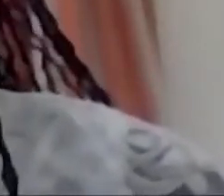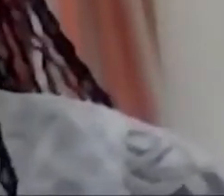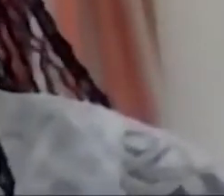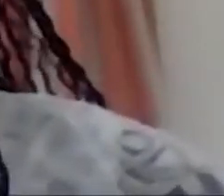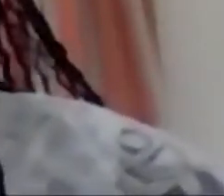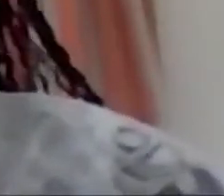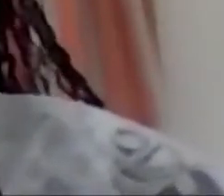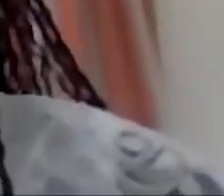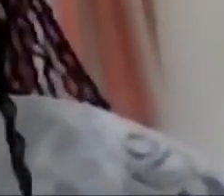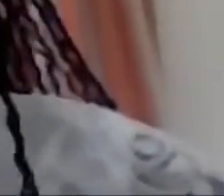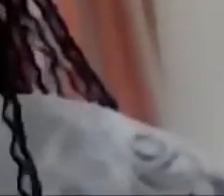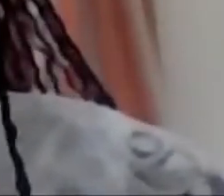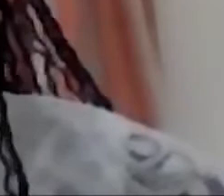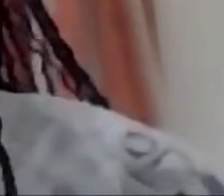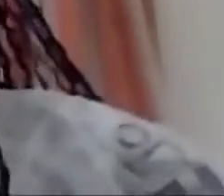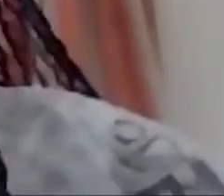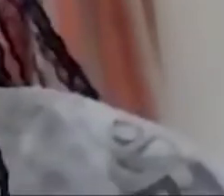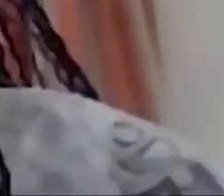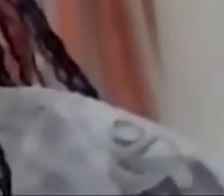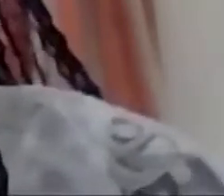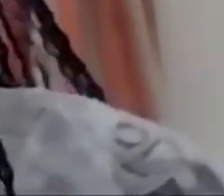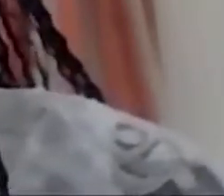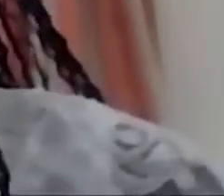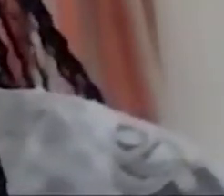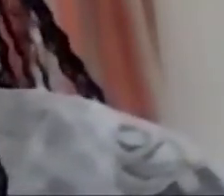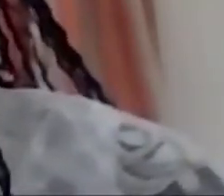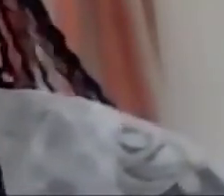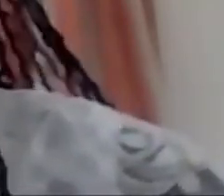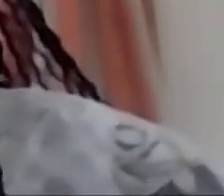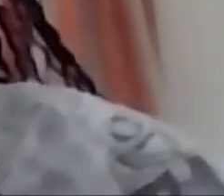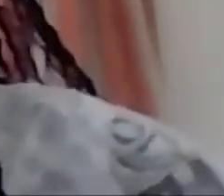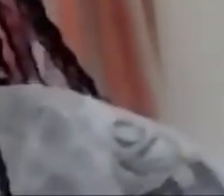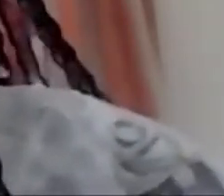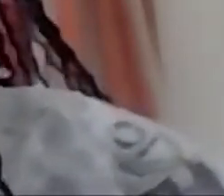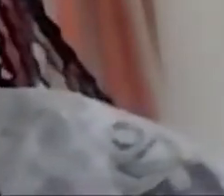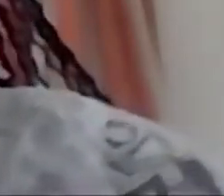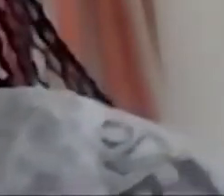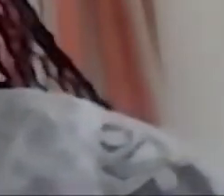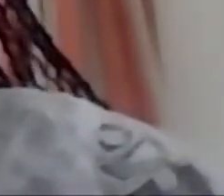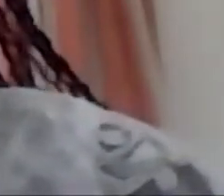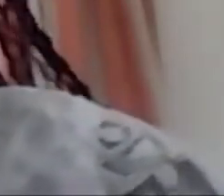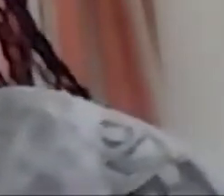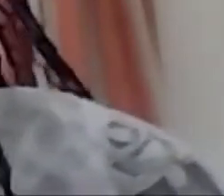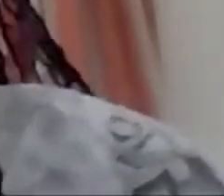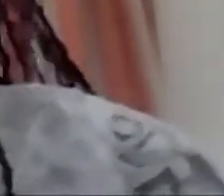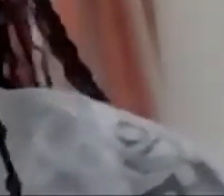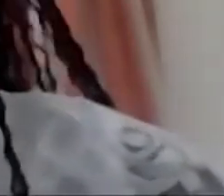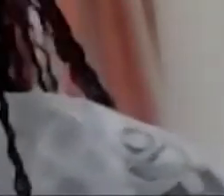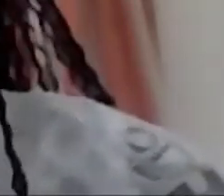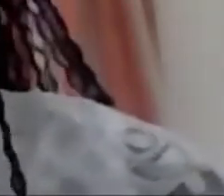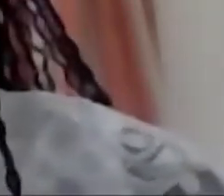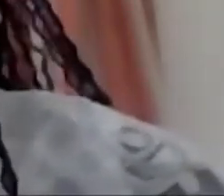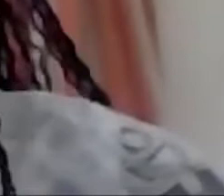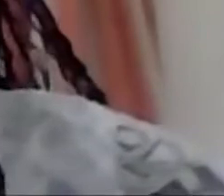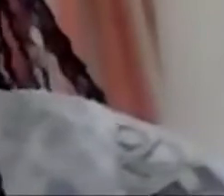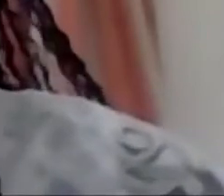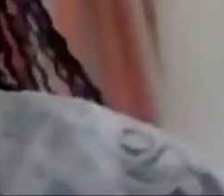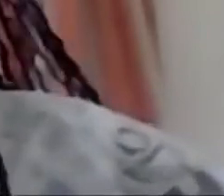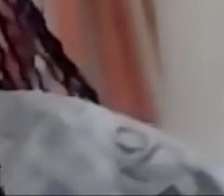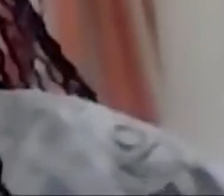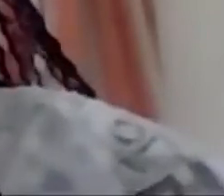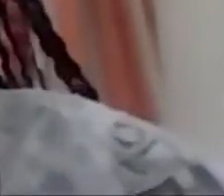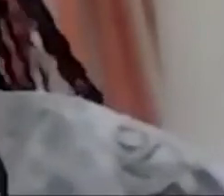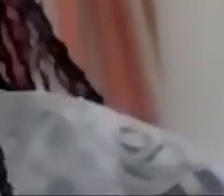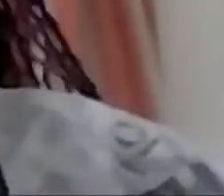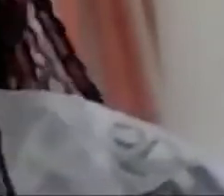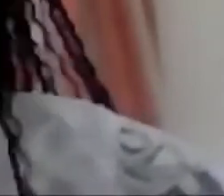muito interessante, ele vai voltar, por quê? Porque hoje nós estamos colocando vidas negras importam, mas quando se trata de uma coisa